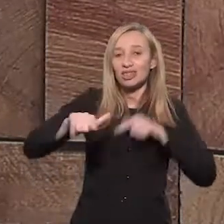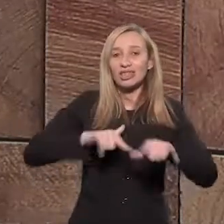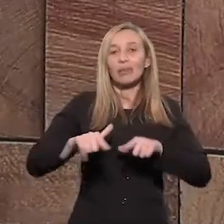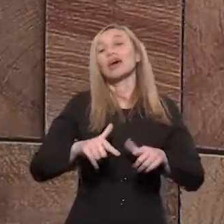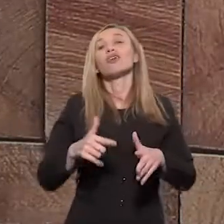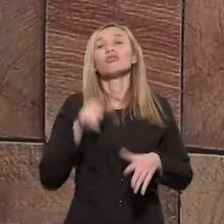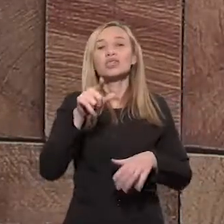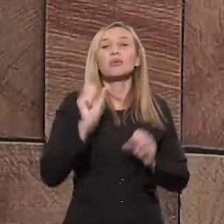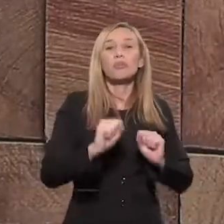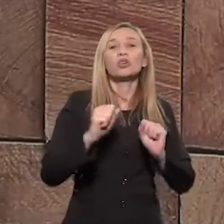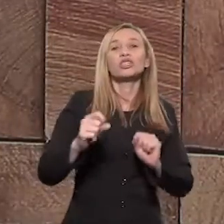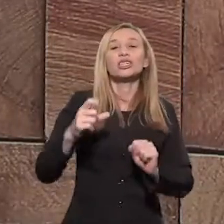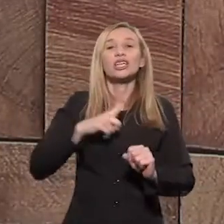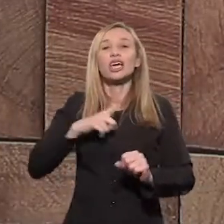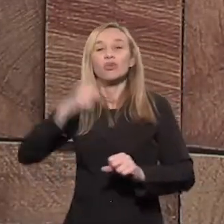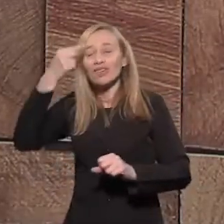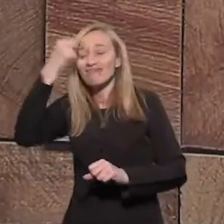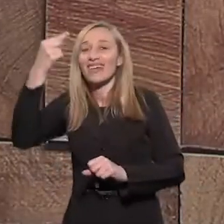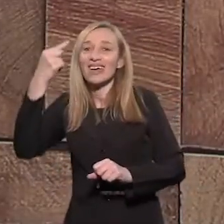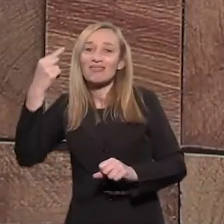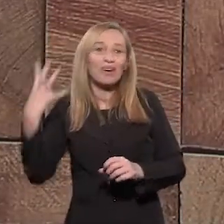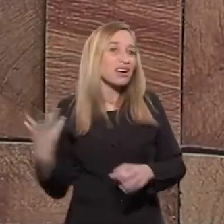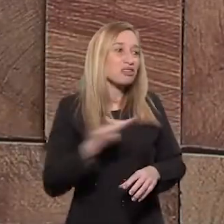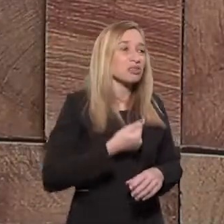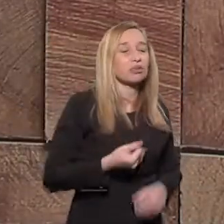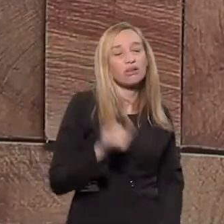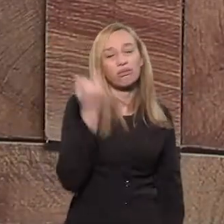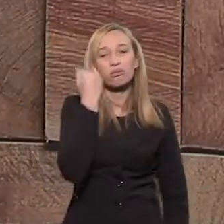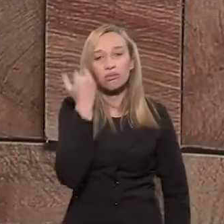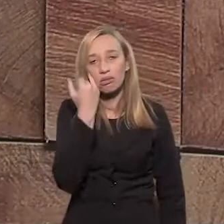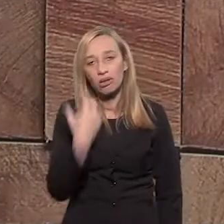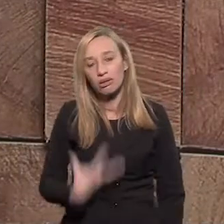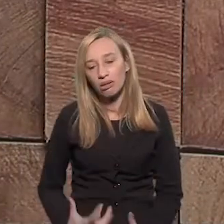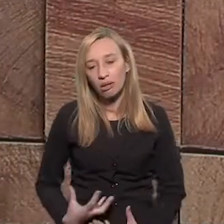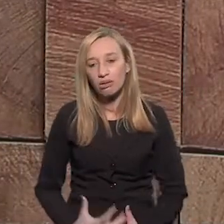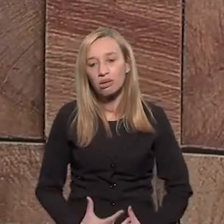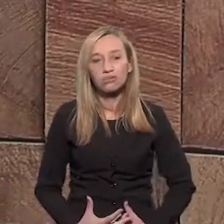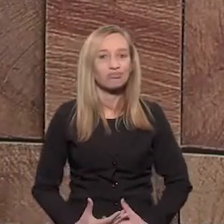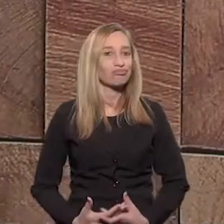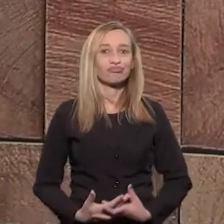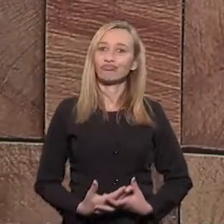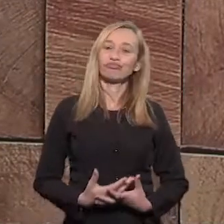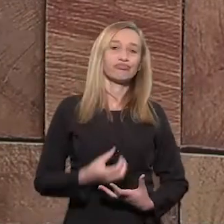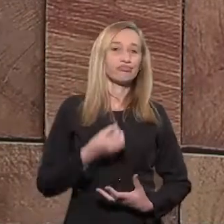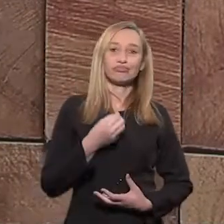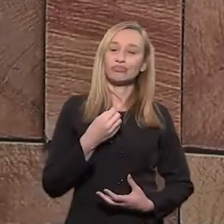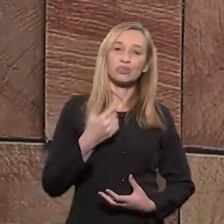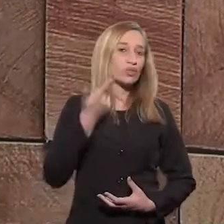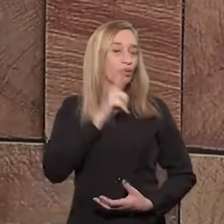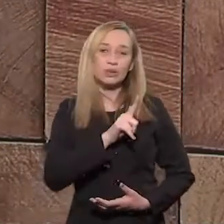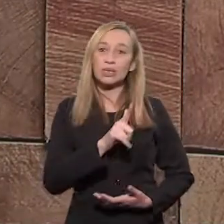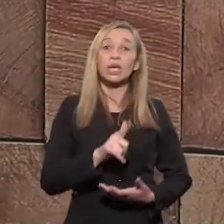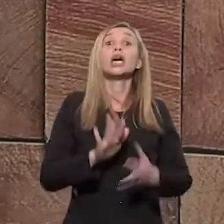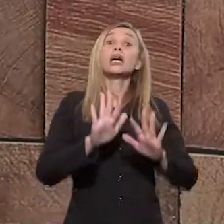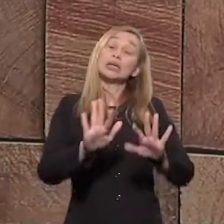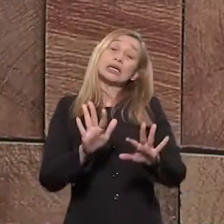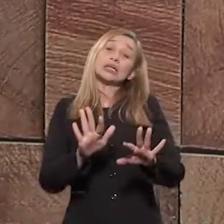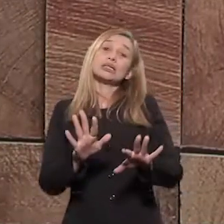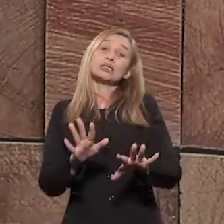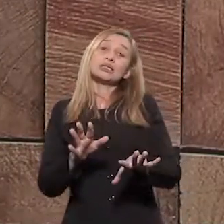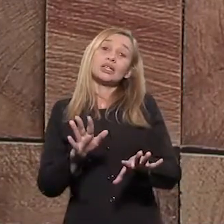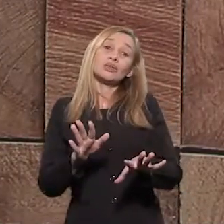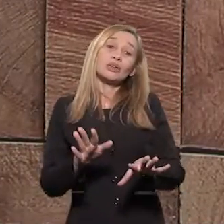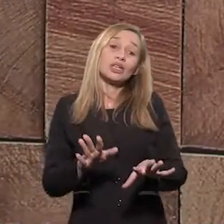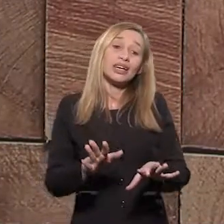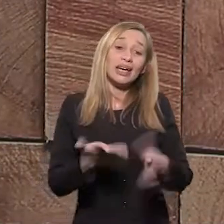trabalhar. Porque você pode ter uma ideia maravilhosa e estar com preguiça ou cansado, não vai vir música daí. Entendeu?